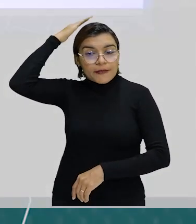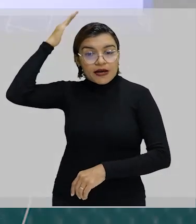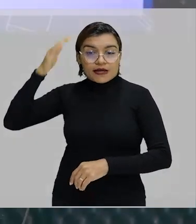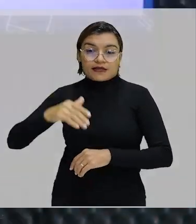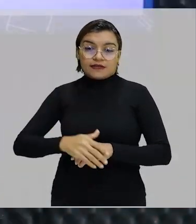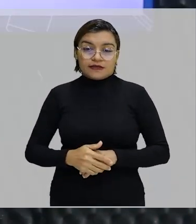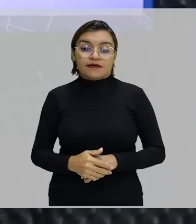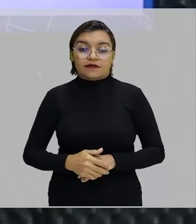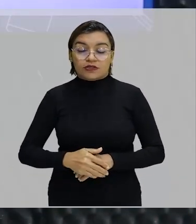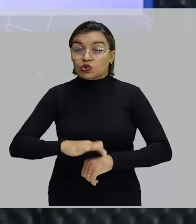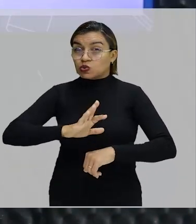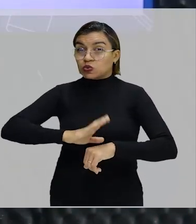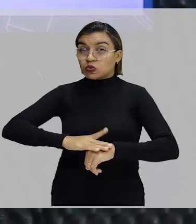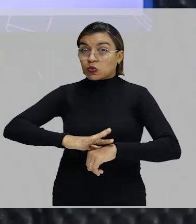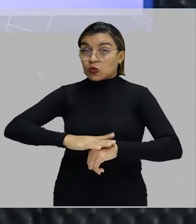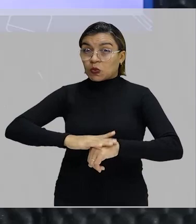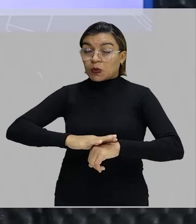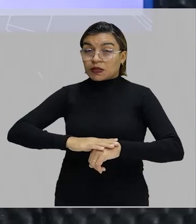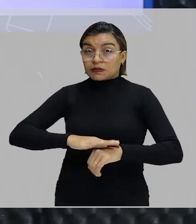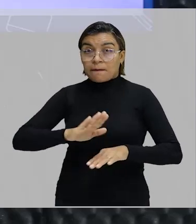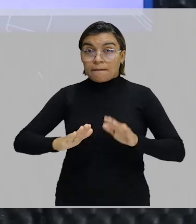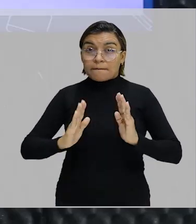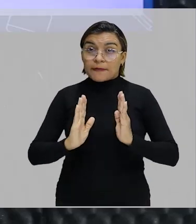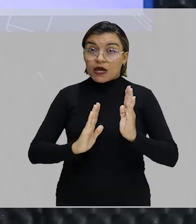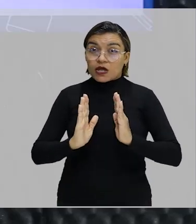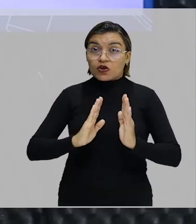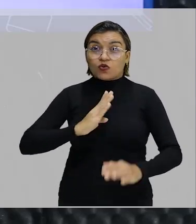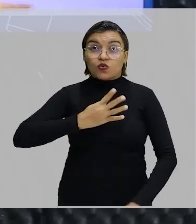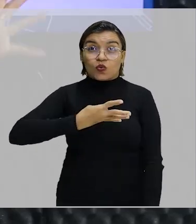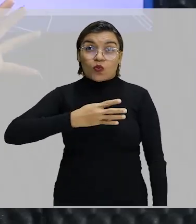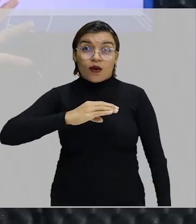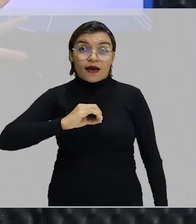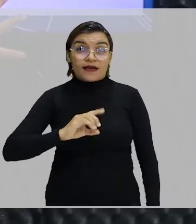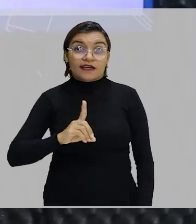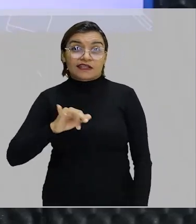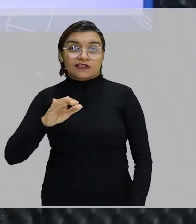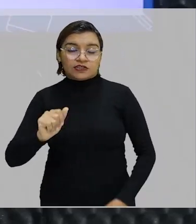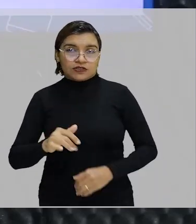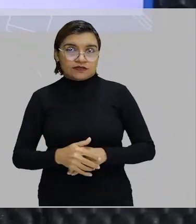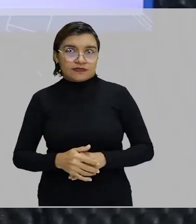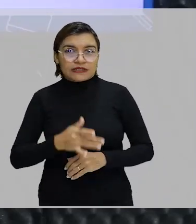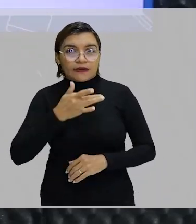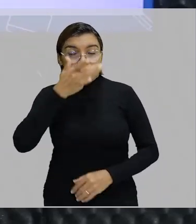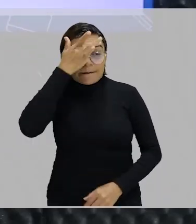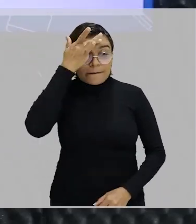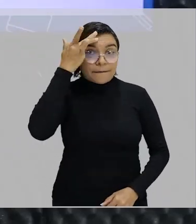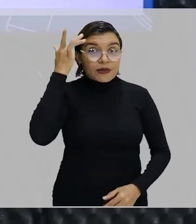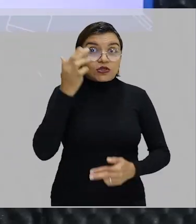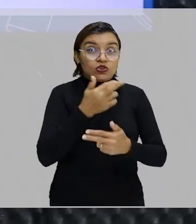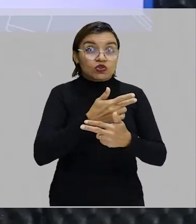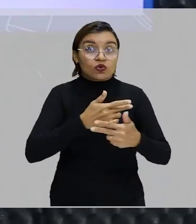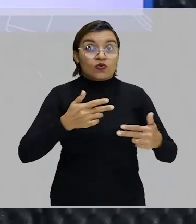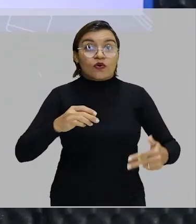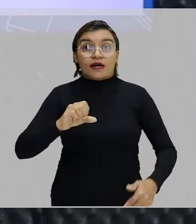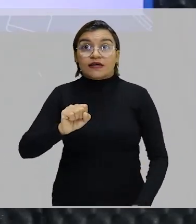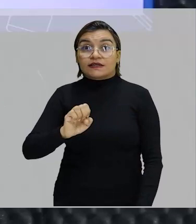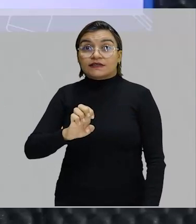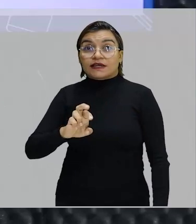Ó. Pessoas será. Olha aqui uma outra intercorrência.